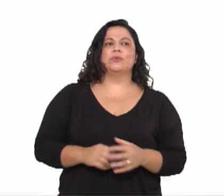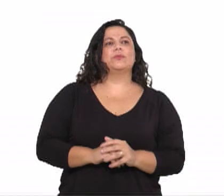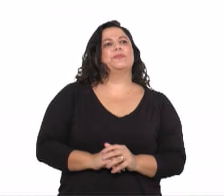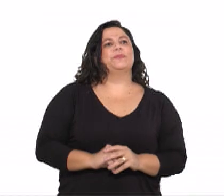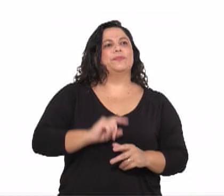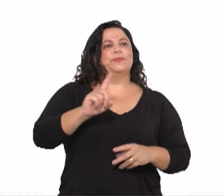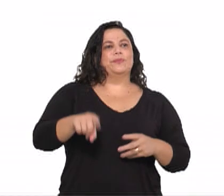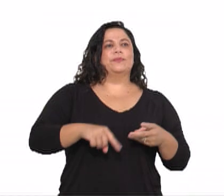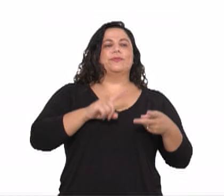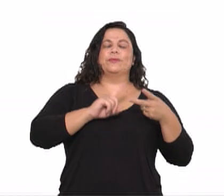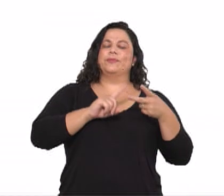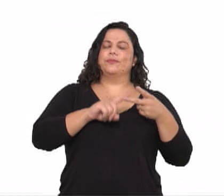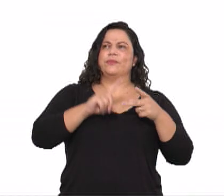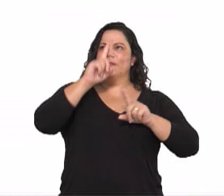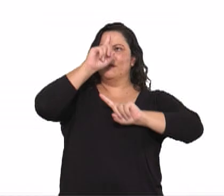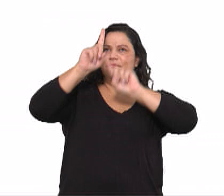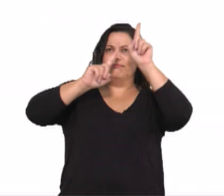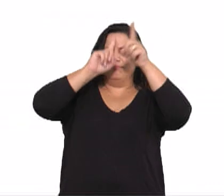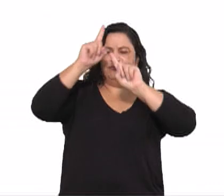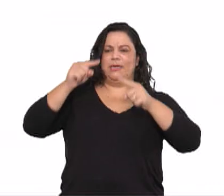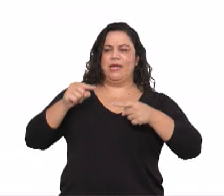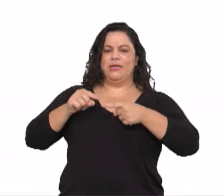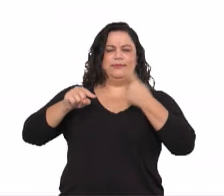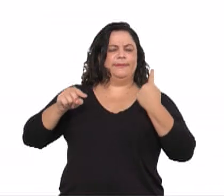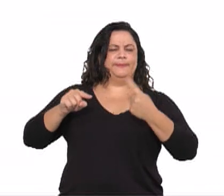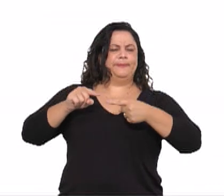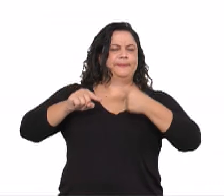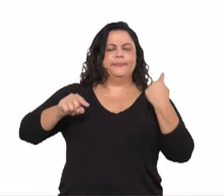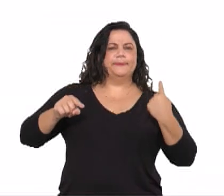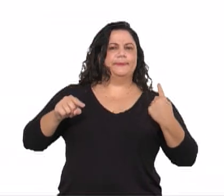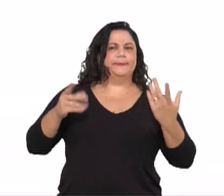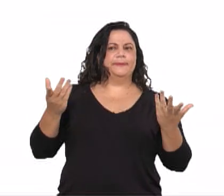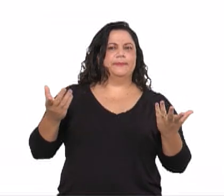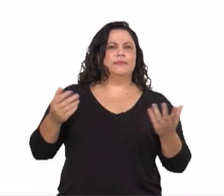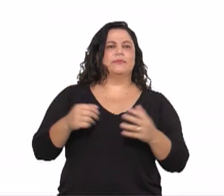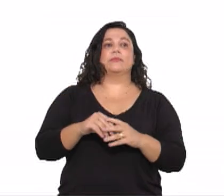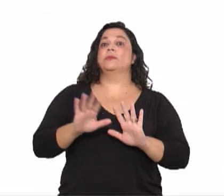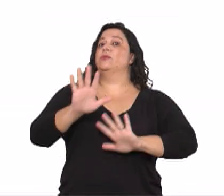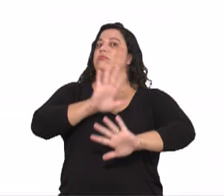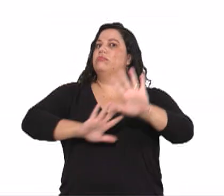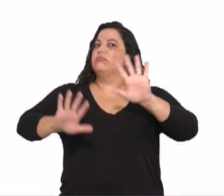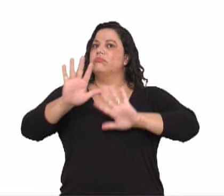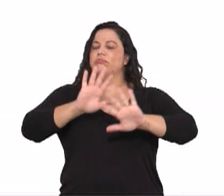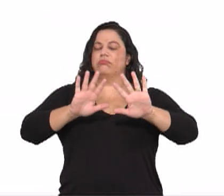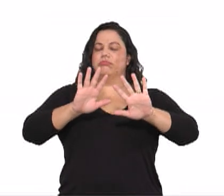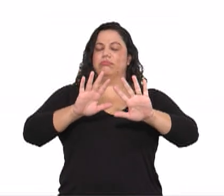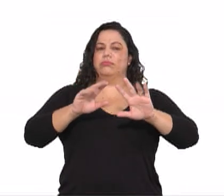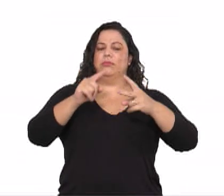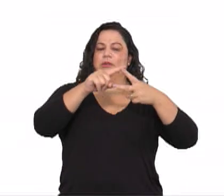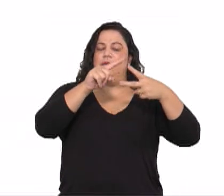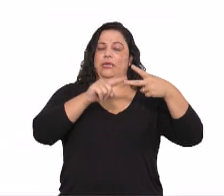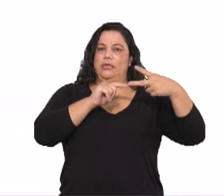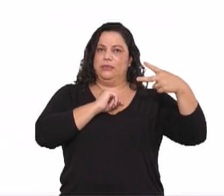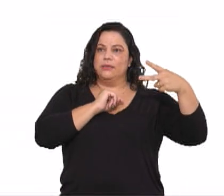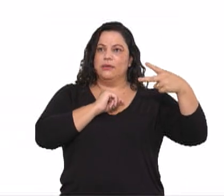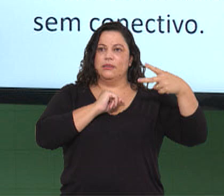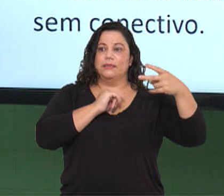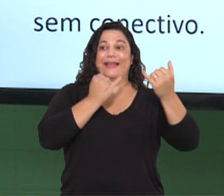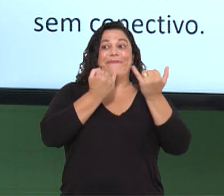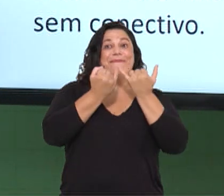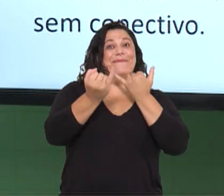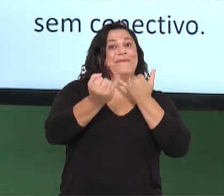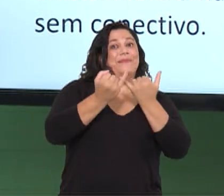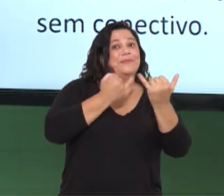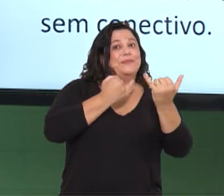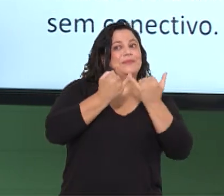Paradoxo são ideias contrárias, incoerentes. Muito cuidado. Antítese e paradoxo são muito